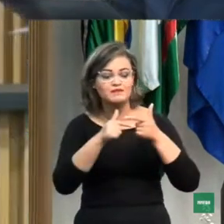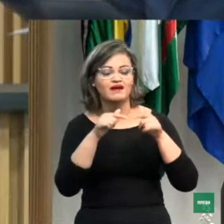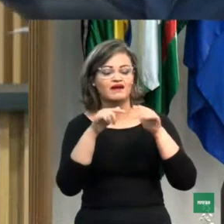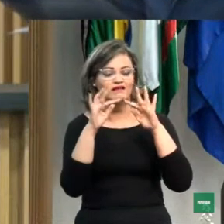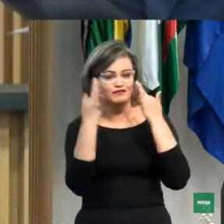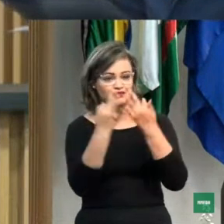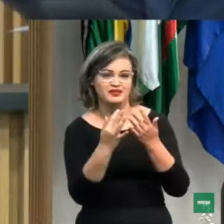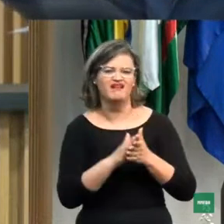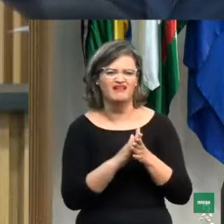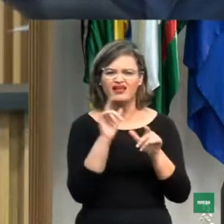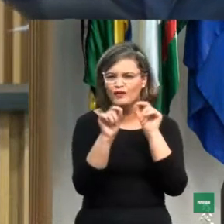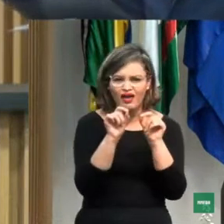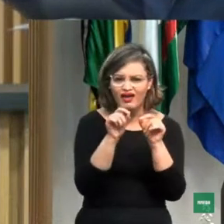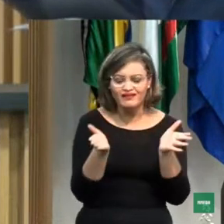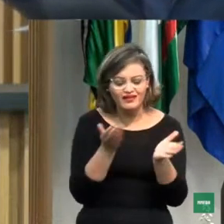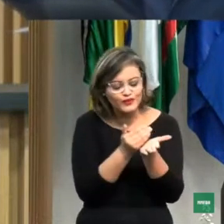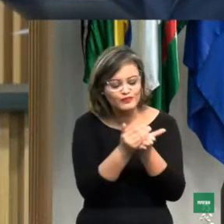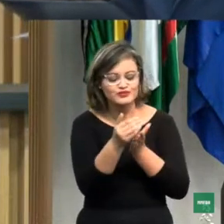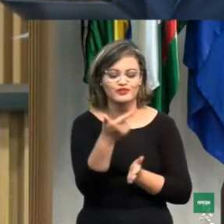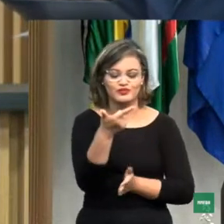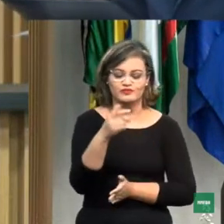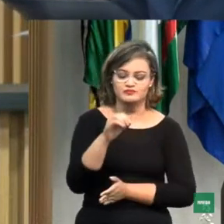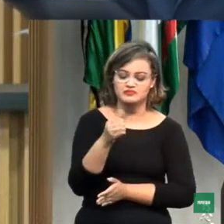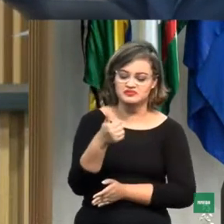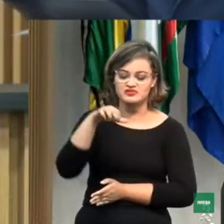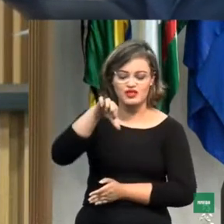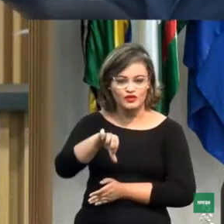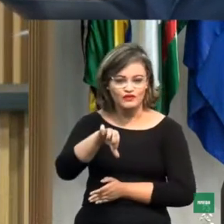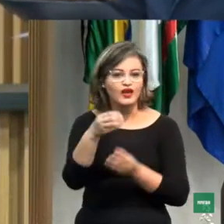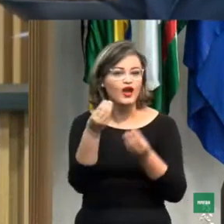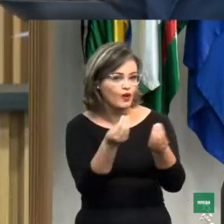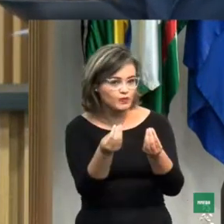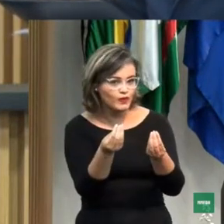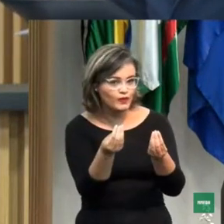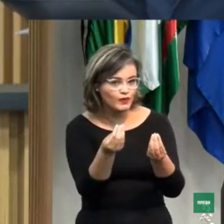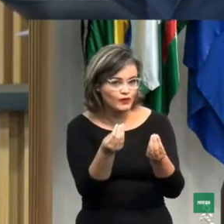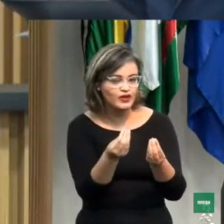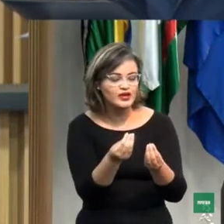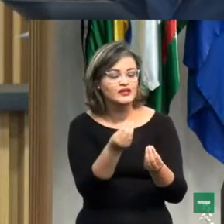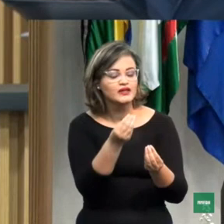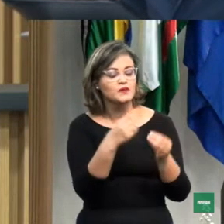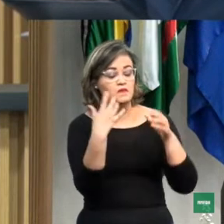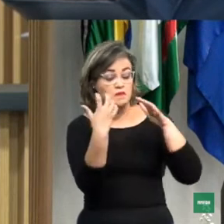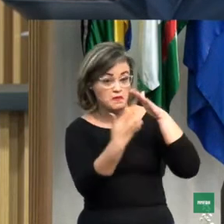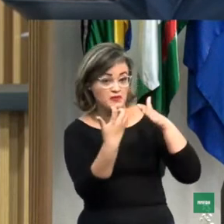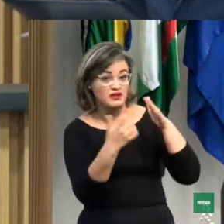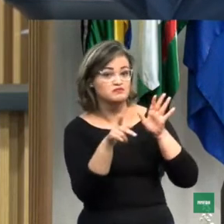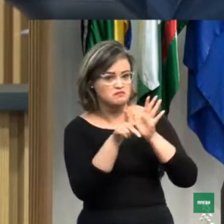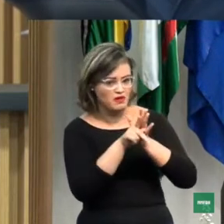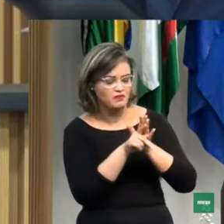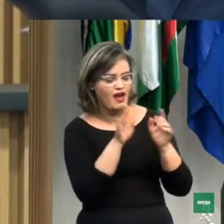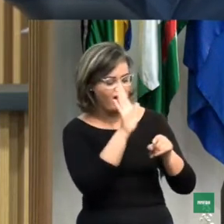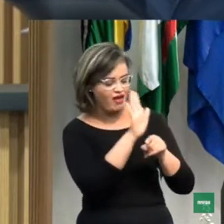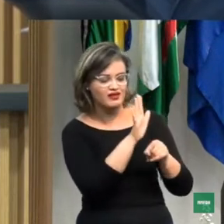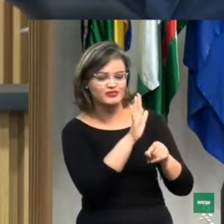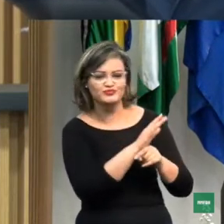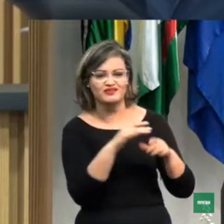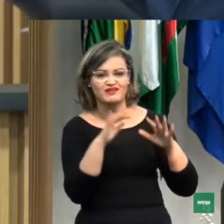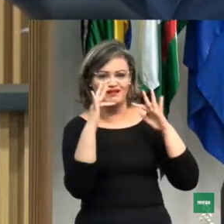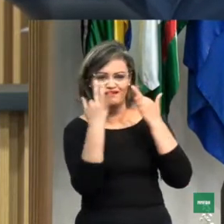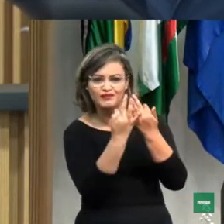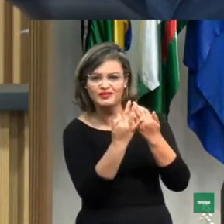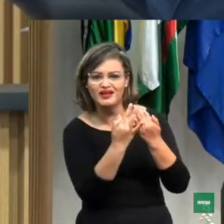iniciou em 2019 a partir do selo Empresa Amiga da Família. A partir do selo reconhecendo